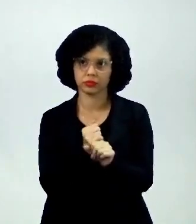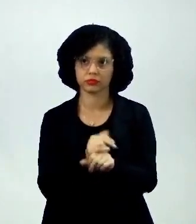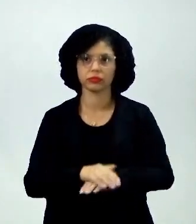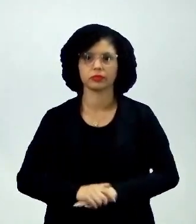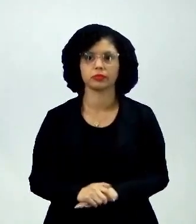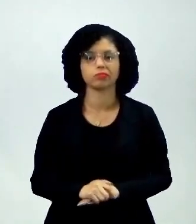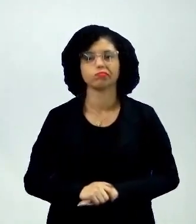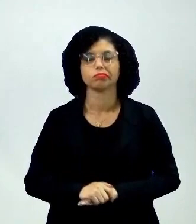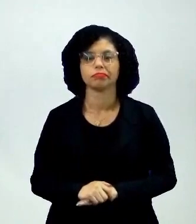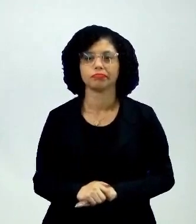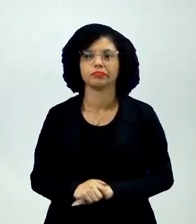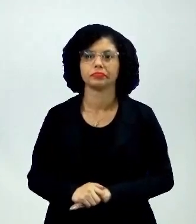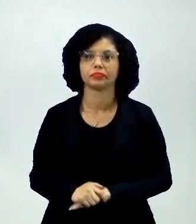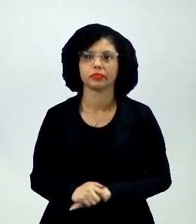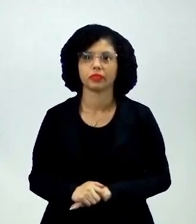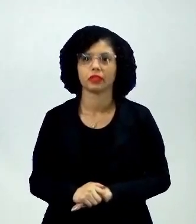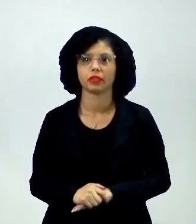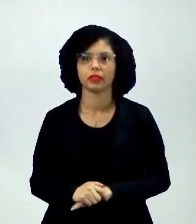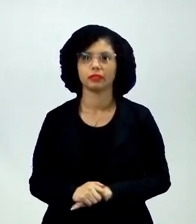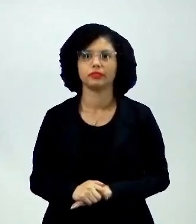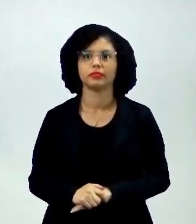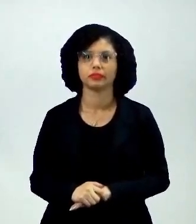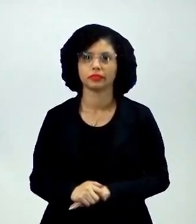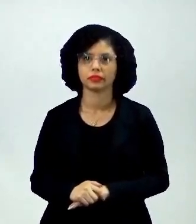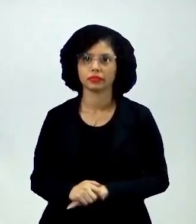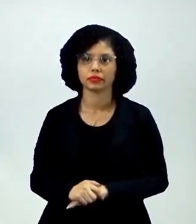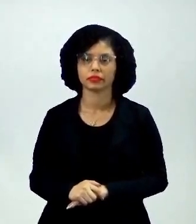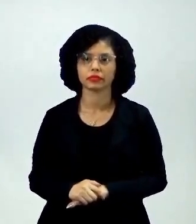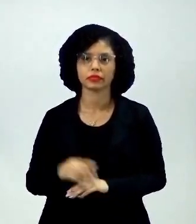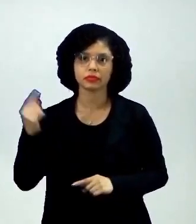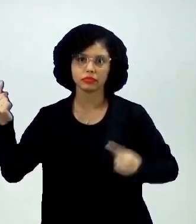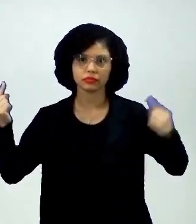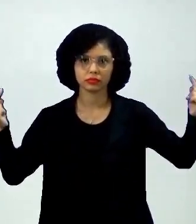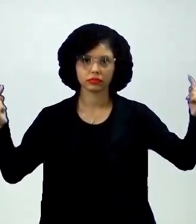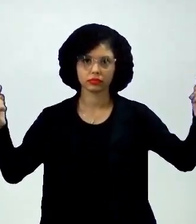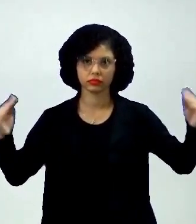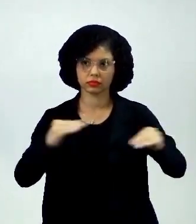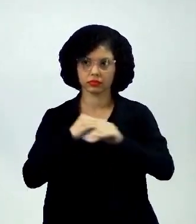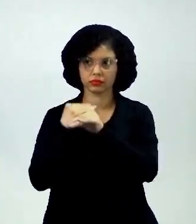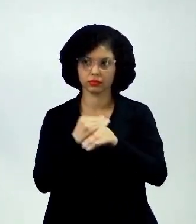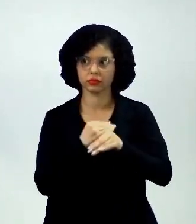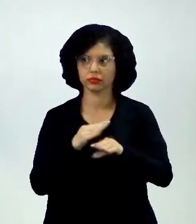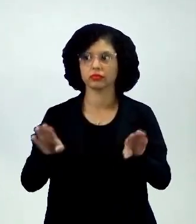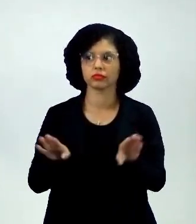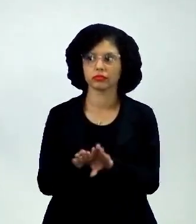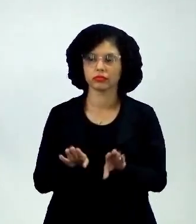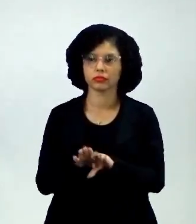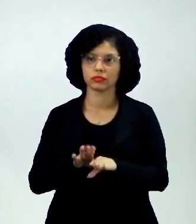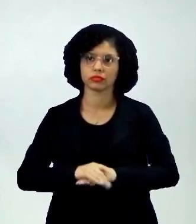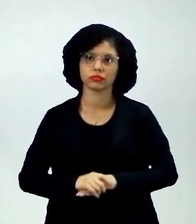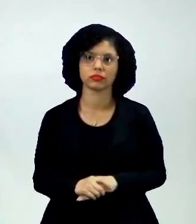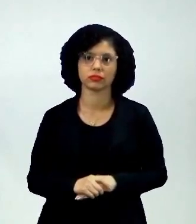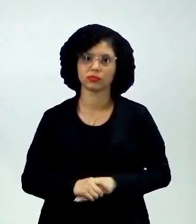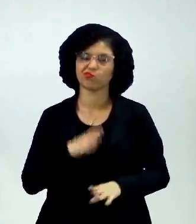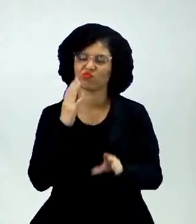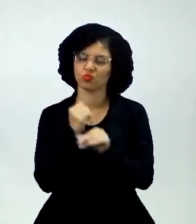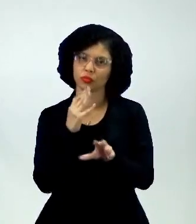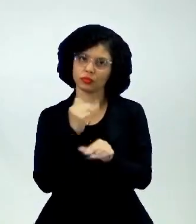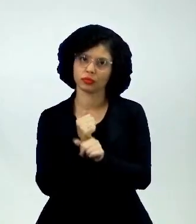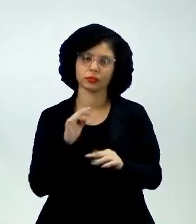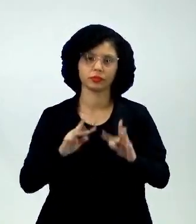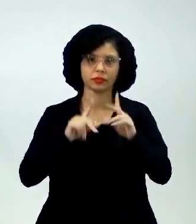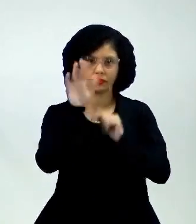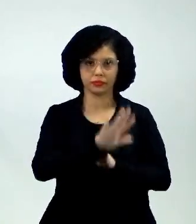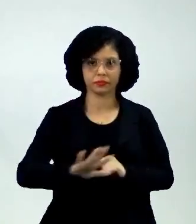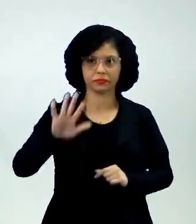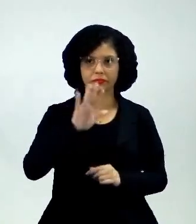mesmo tamanho que é este, vai ser esse aqui também. Mesmo tamanho que é esse, vai ser o outro também. E aí, eu vou somar